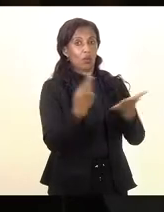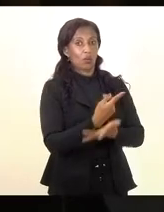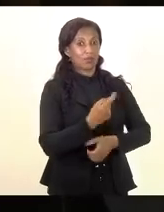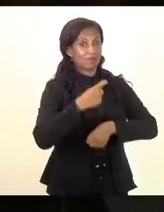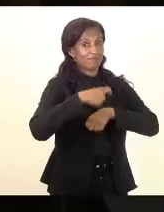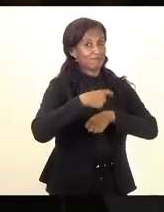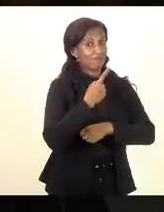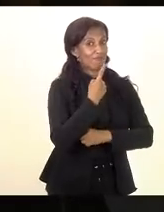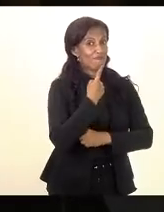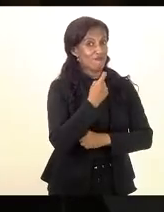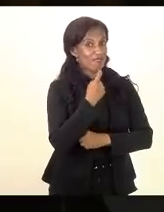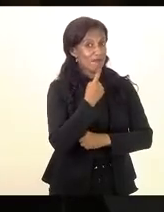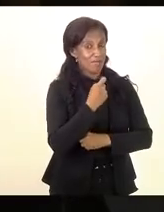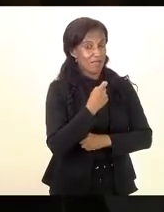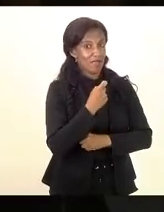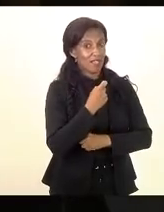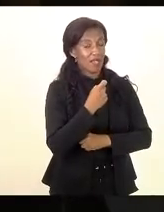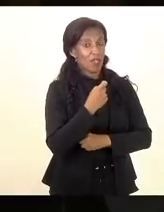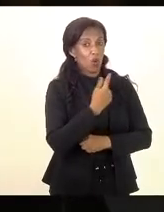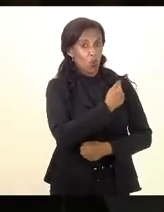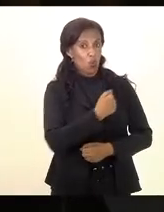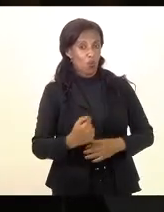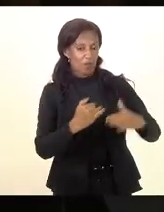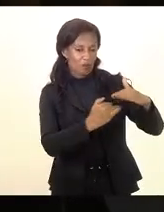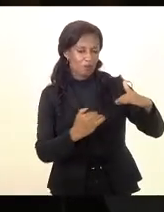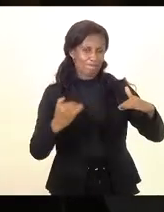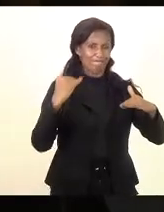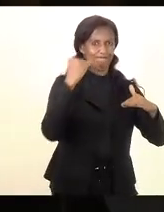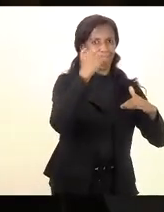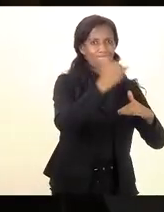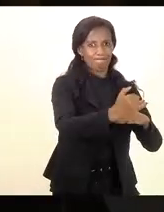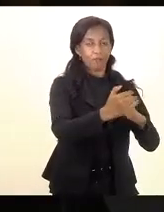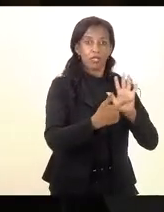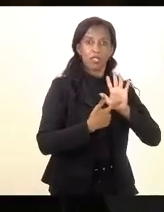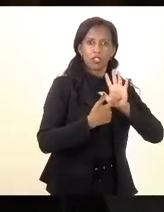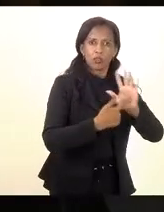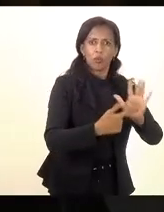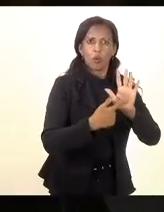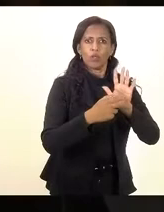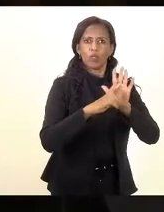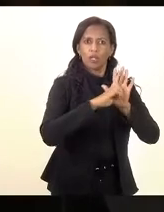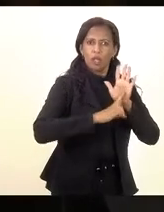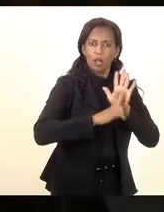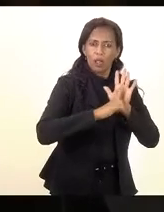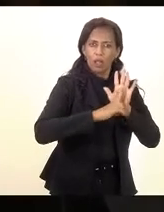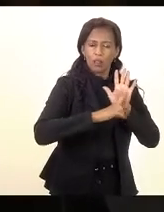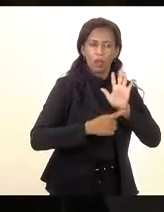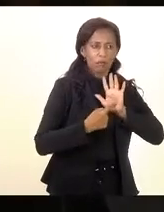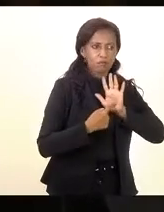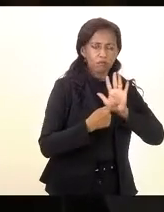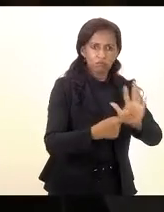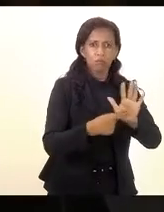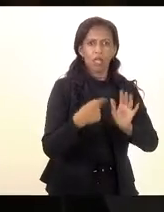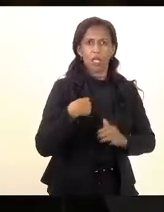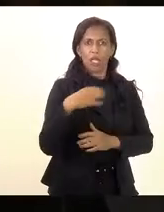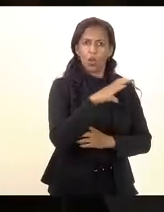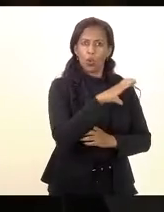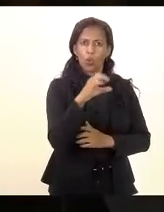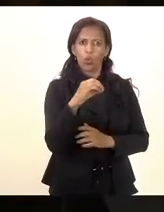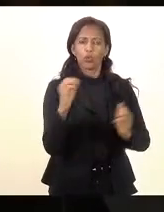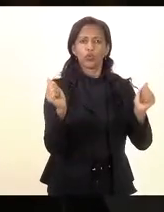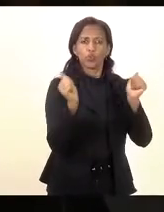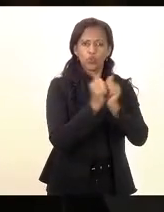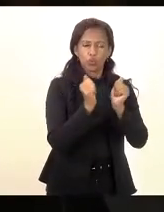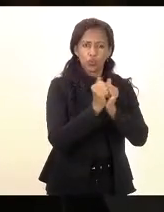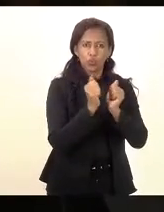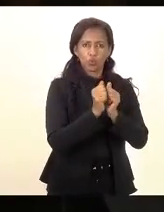governador passa por cima das condições sanitárias e a gente mostra num relatório produzido que eu coordenei junto com a equipe técnica da